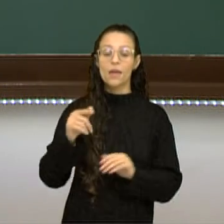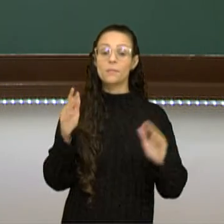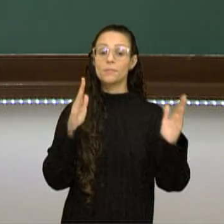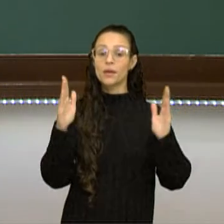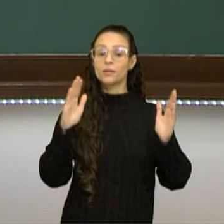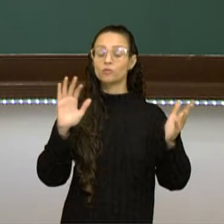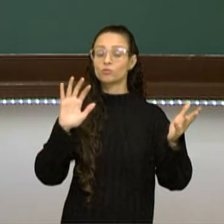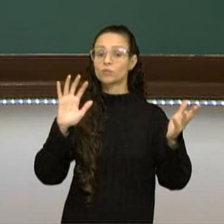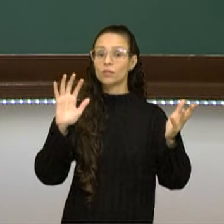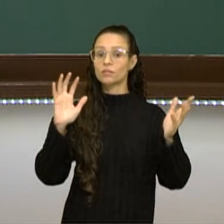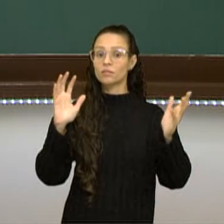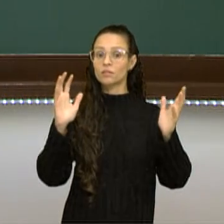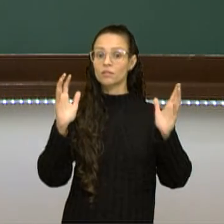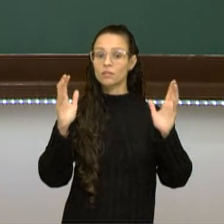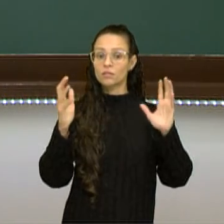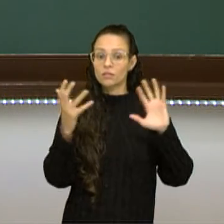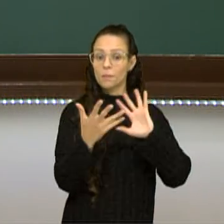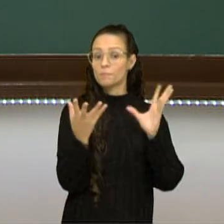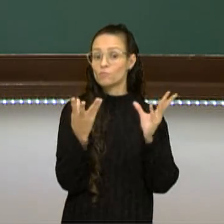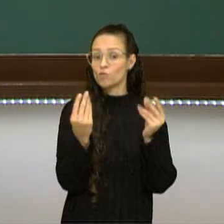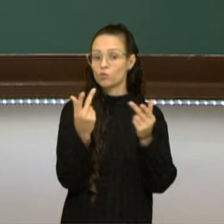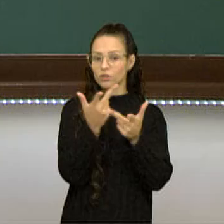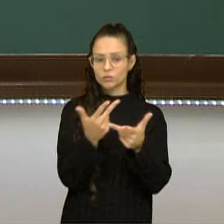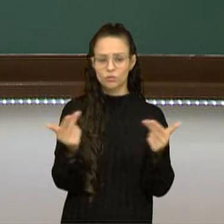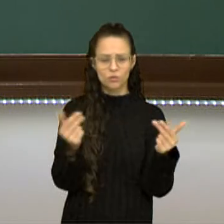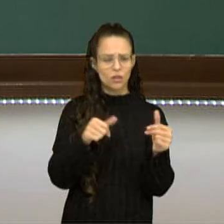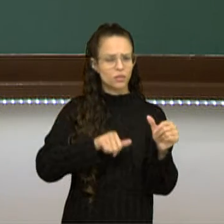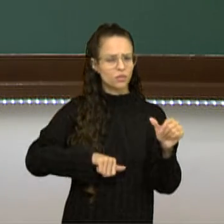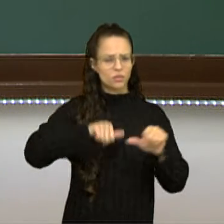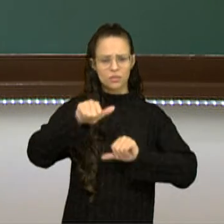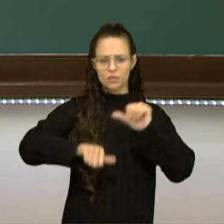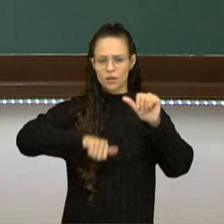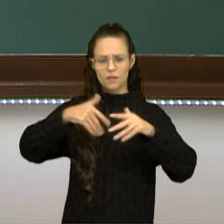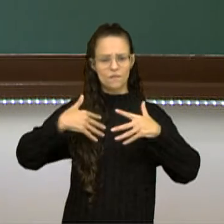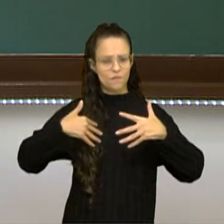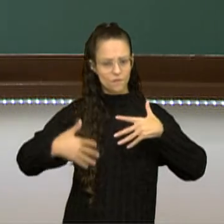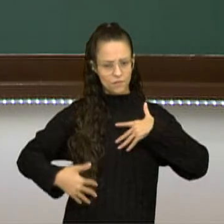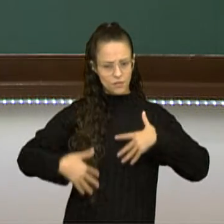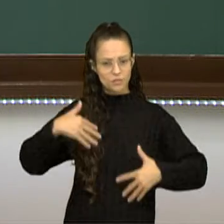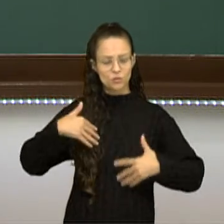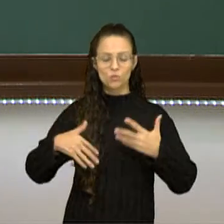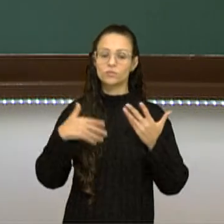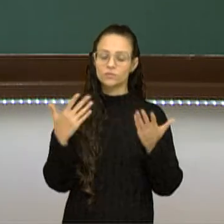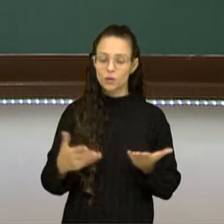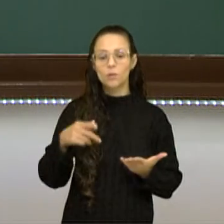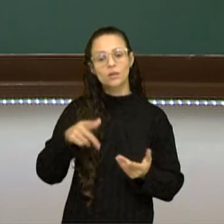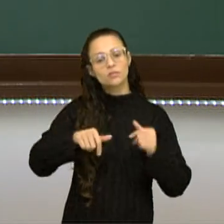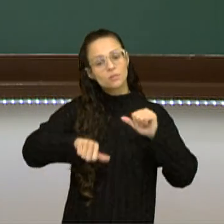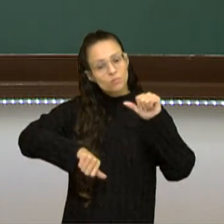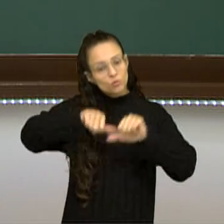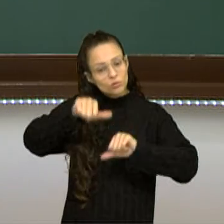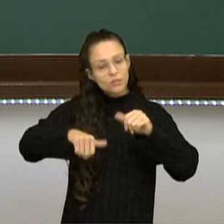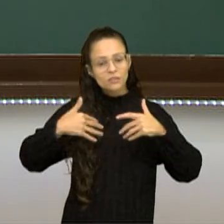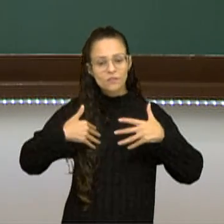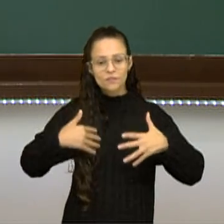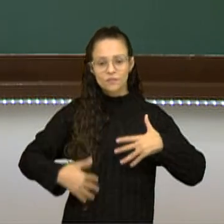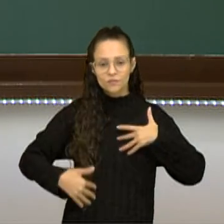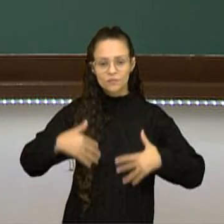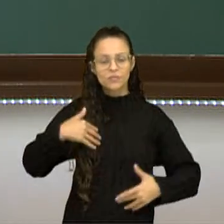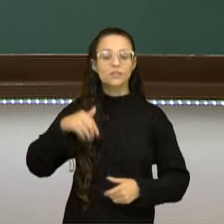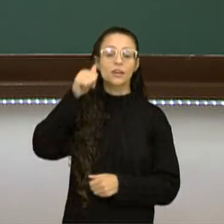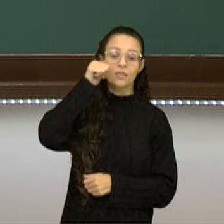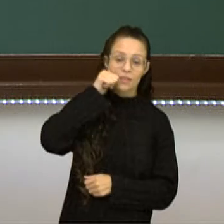de muitas transformações, muitas mudanças no nosso físico, tá? Então essas mudanças físicas